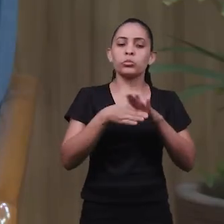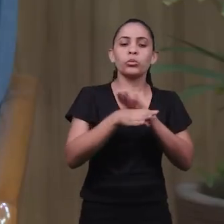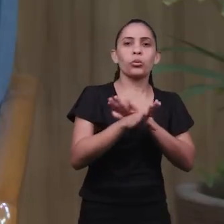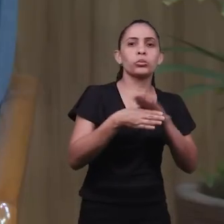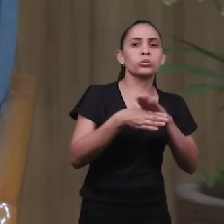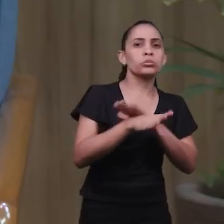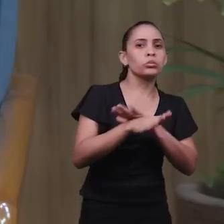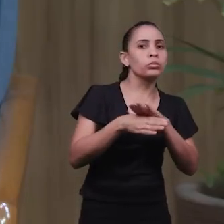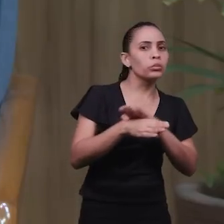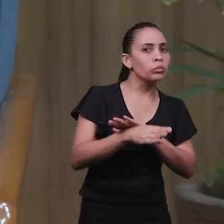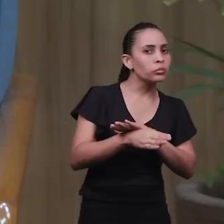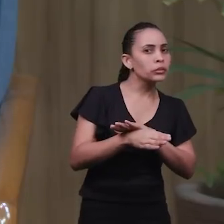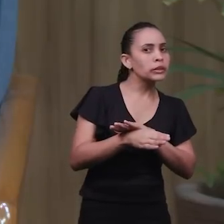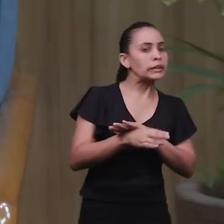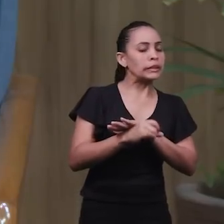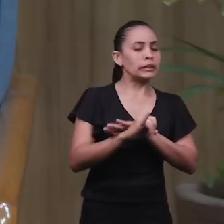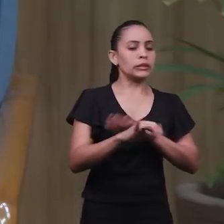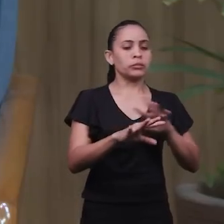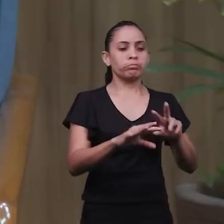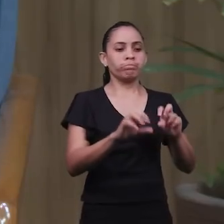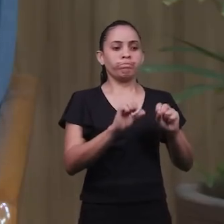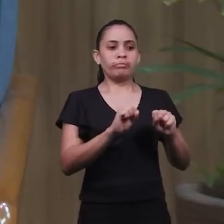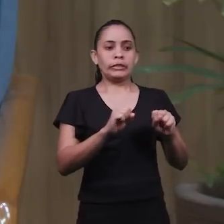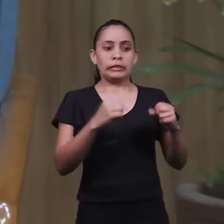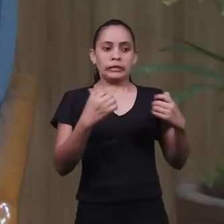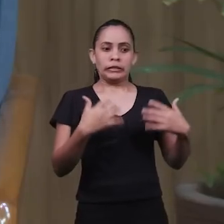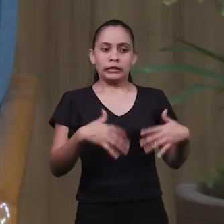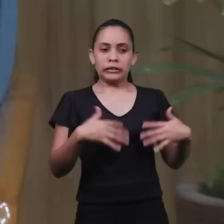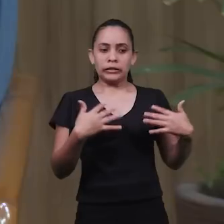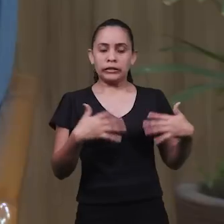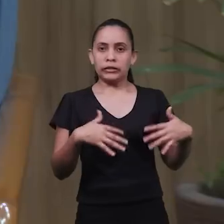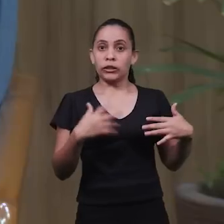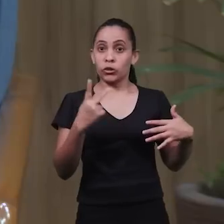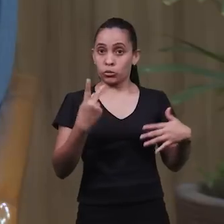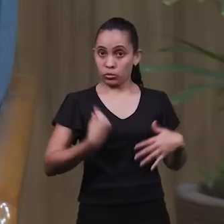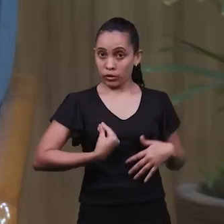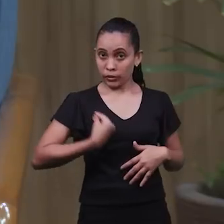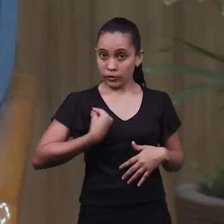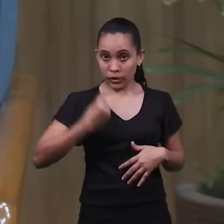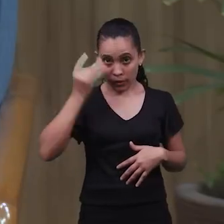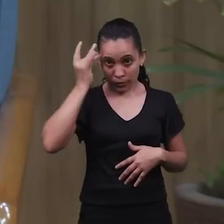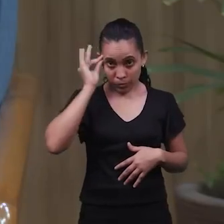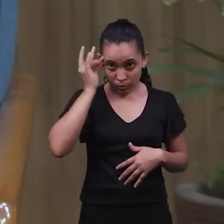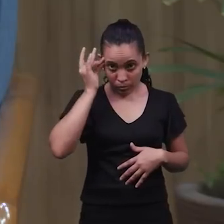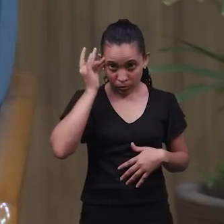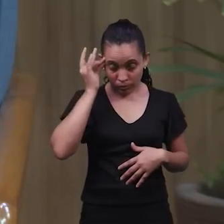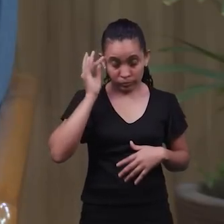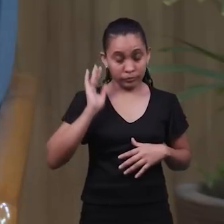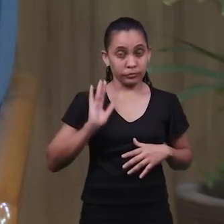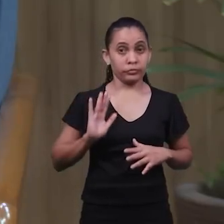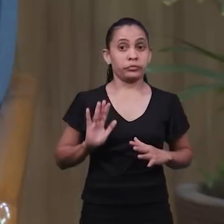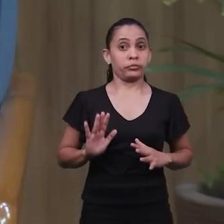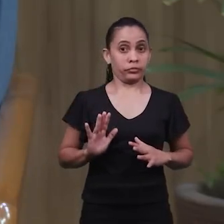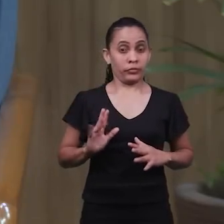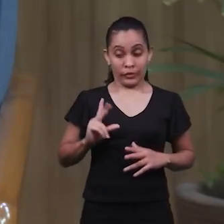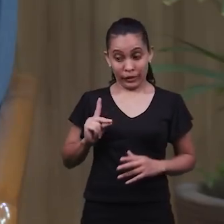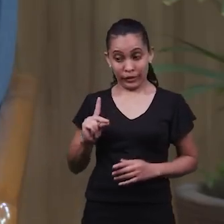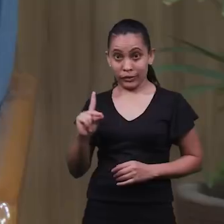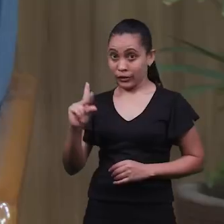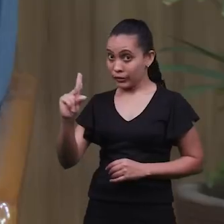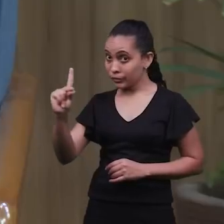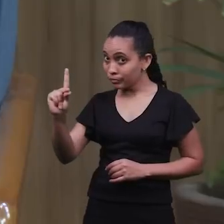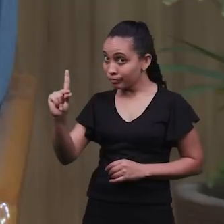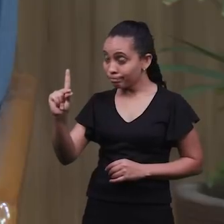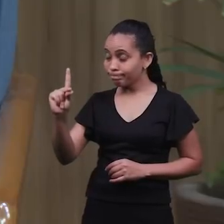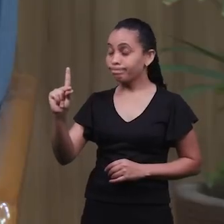hábitos por conta do risco que isso traz, por exemplo, a sua vida, esta vida que é